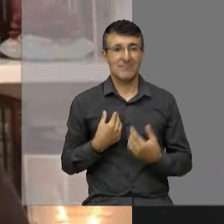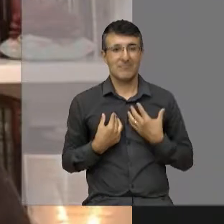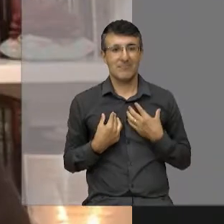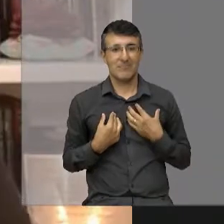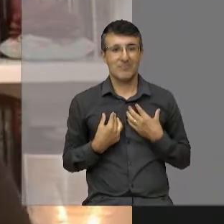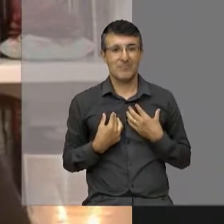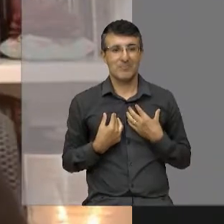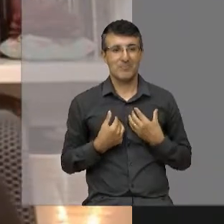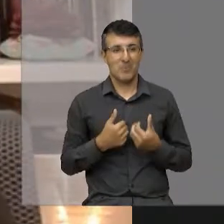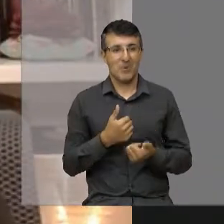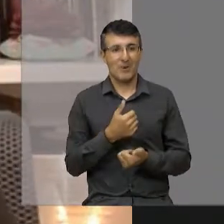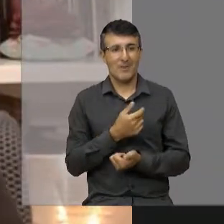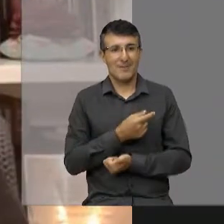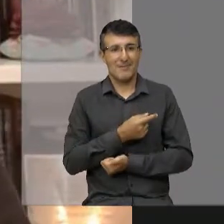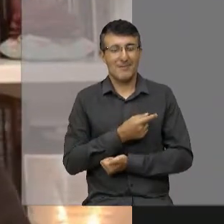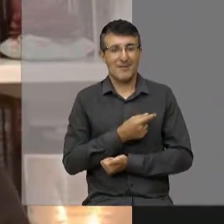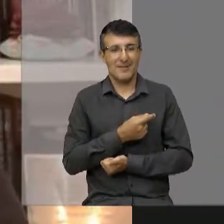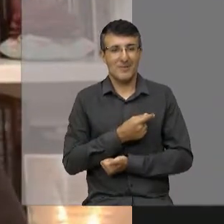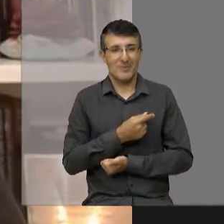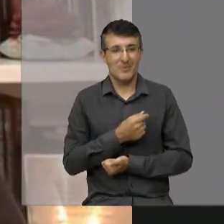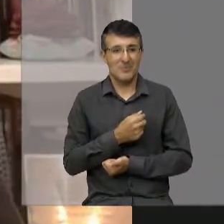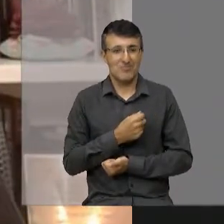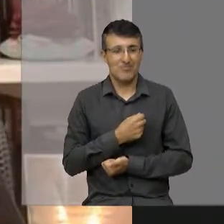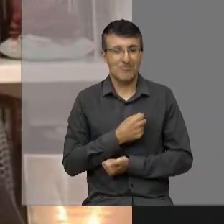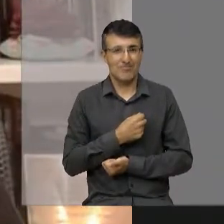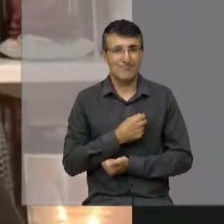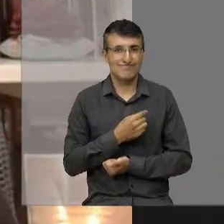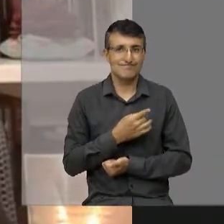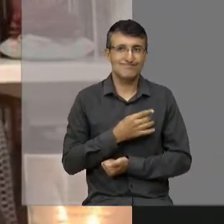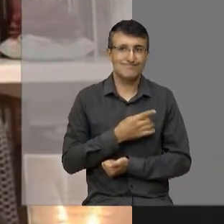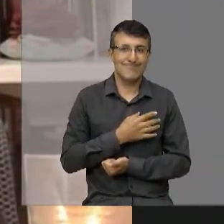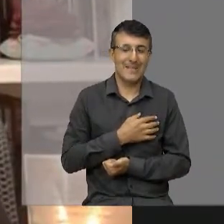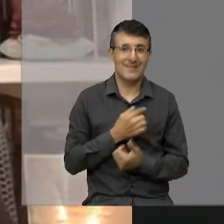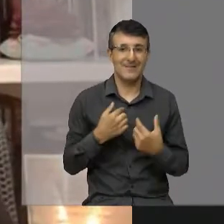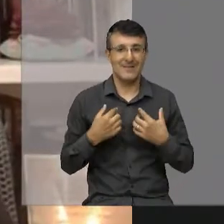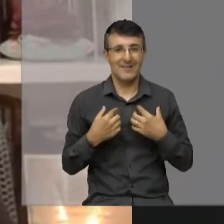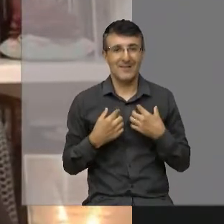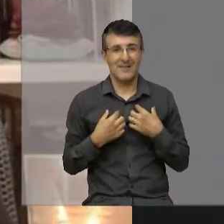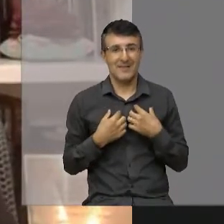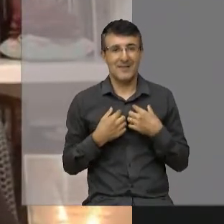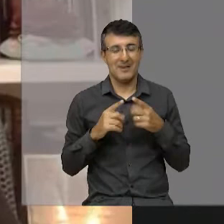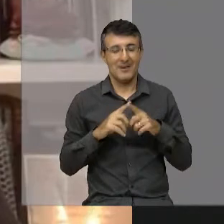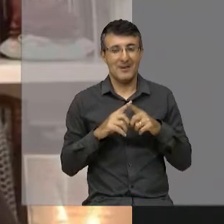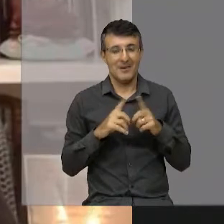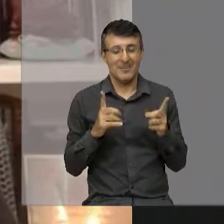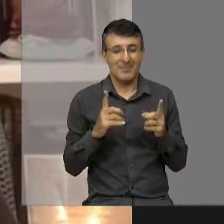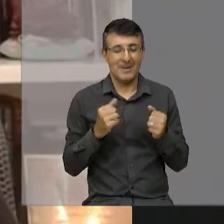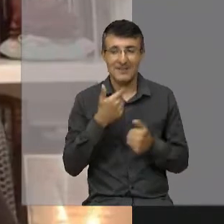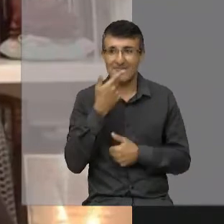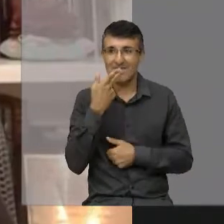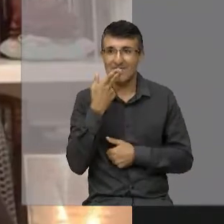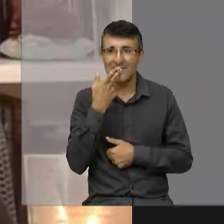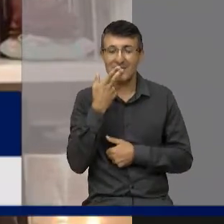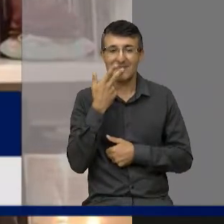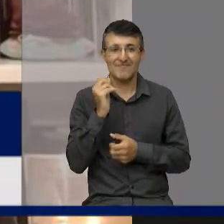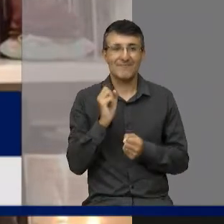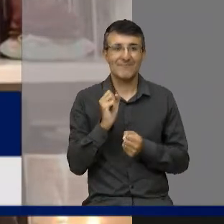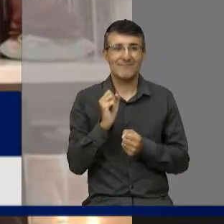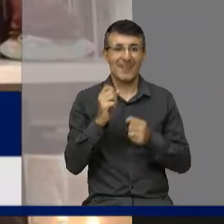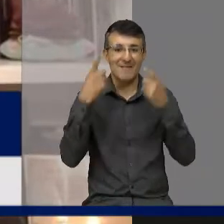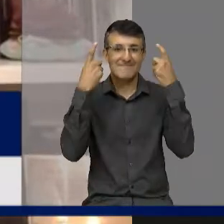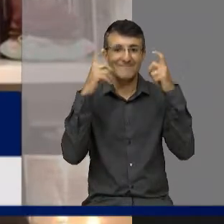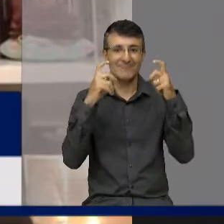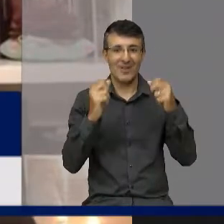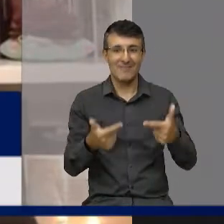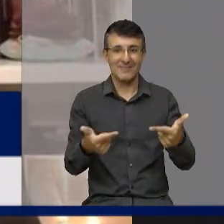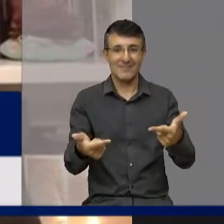do mesmo para nós mesmas, né, porque quando a gente fala de violência contra a mulher para nós mulheres, a gente sabe o que é isso, né,